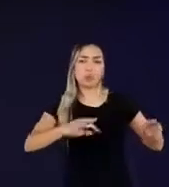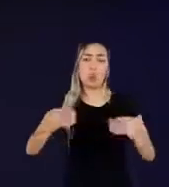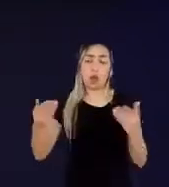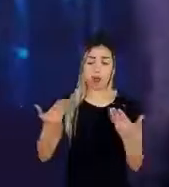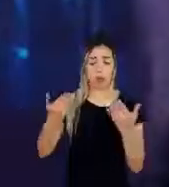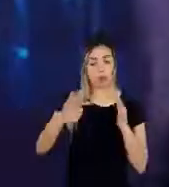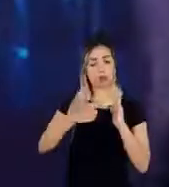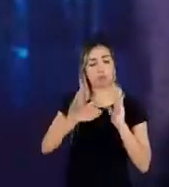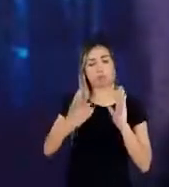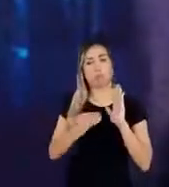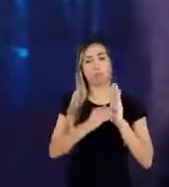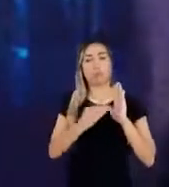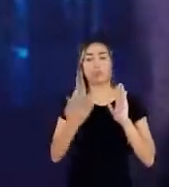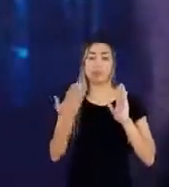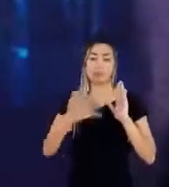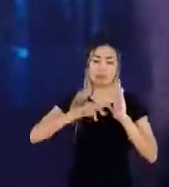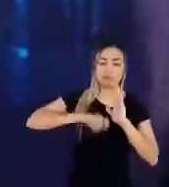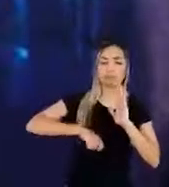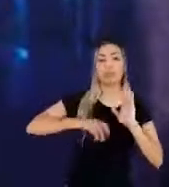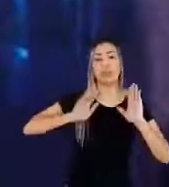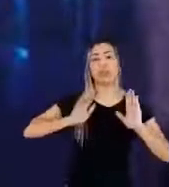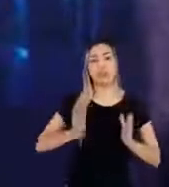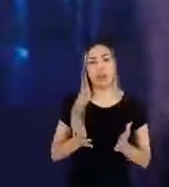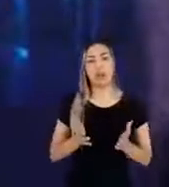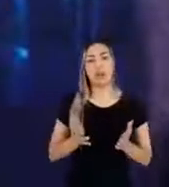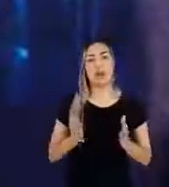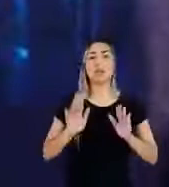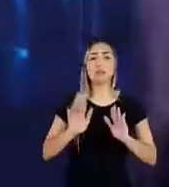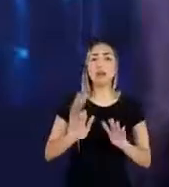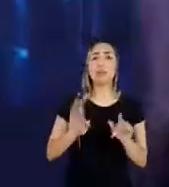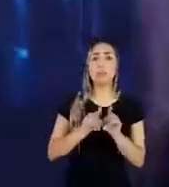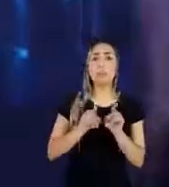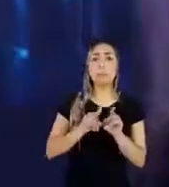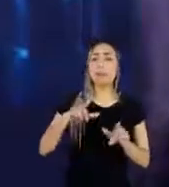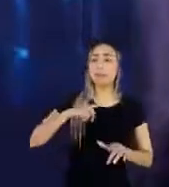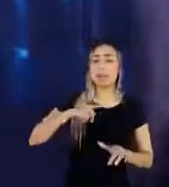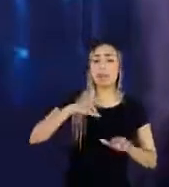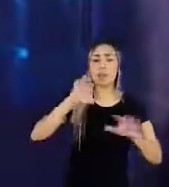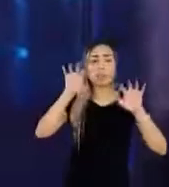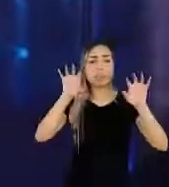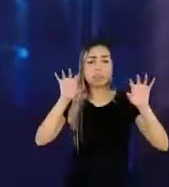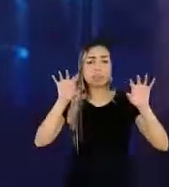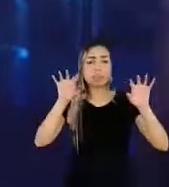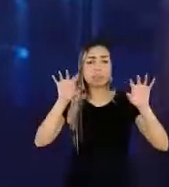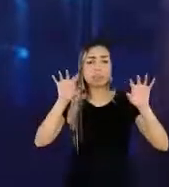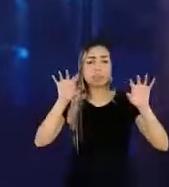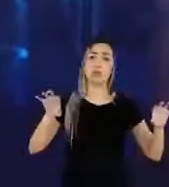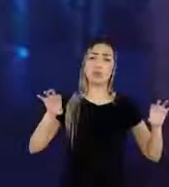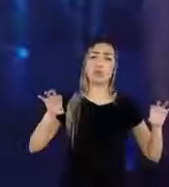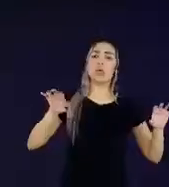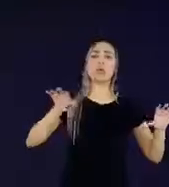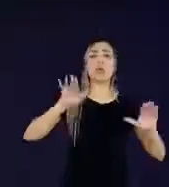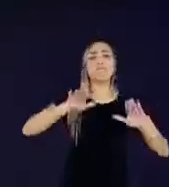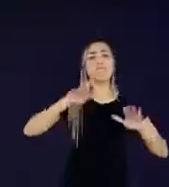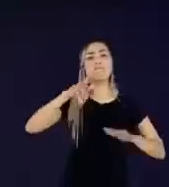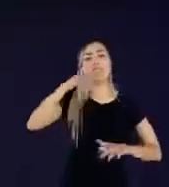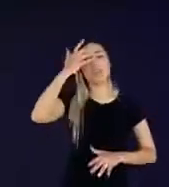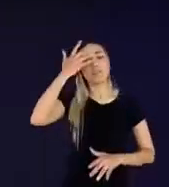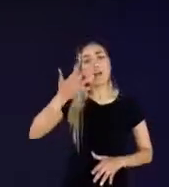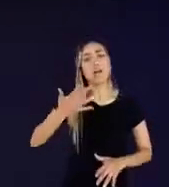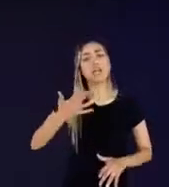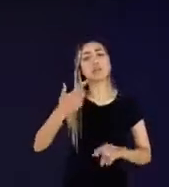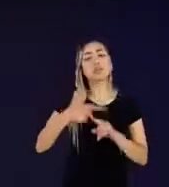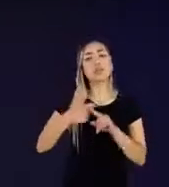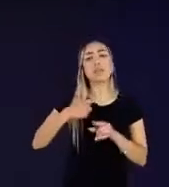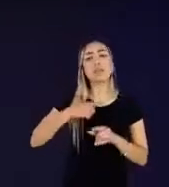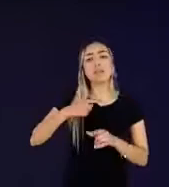aniversário, como também no que diz respeito à questão dos próprios estados, que têm facilidade, porque são poucas as